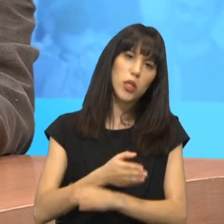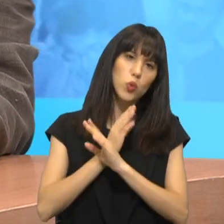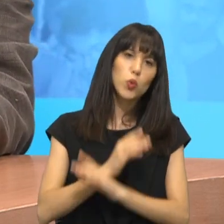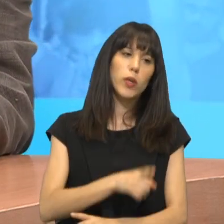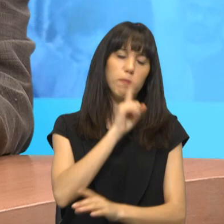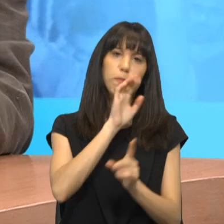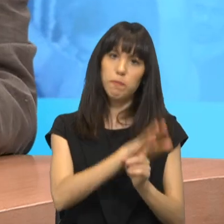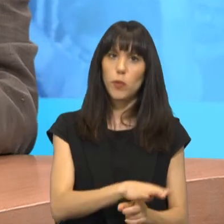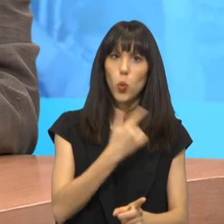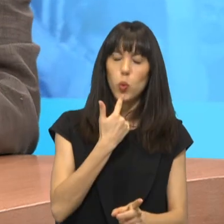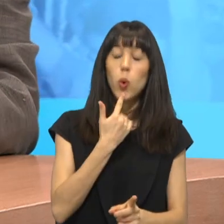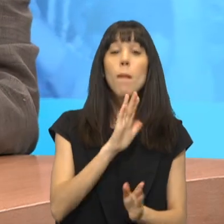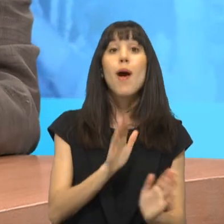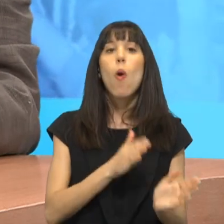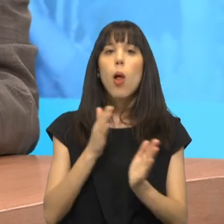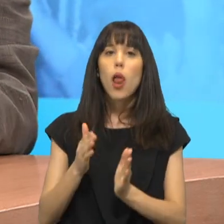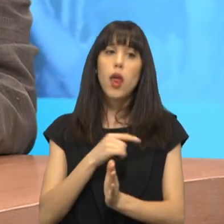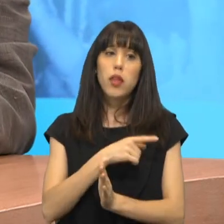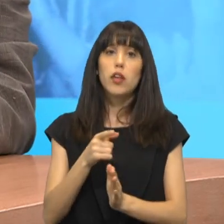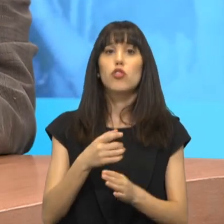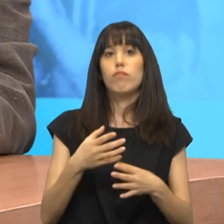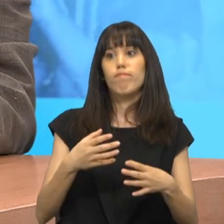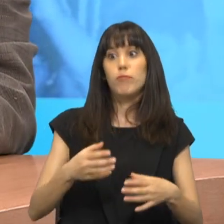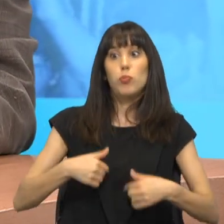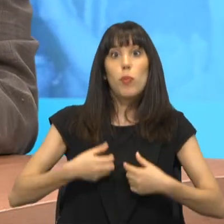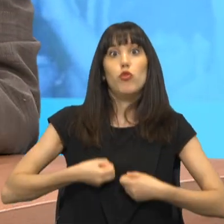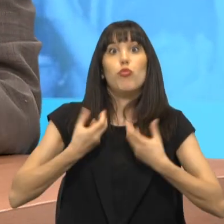repressão, mas tinham uma maior possibilidade de expressão